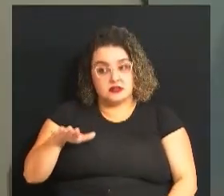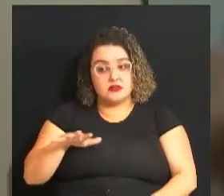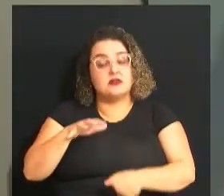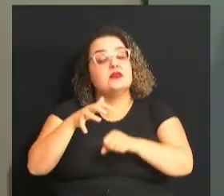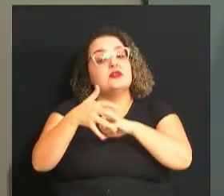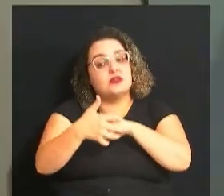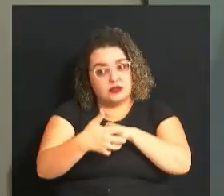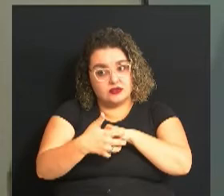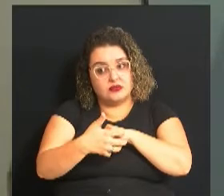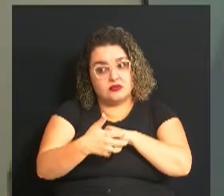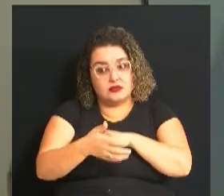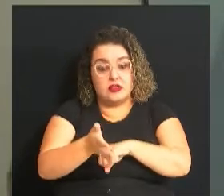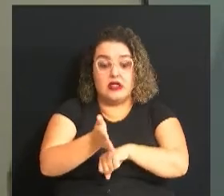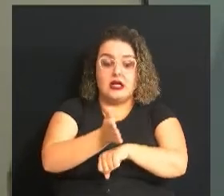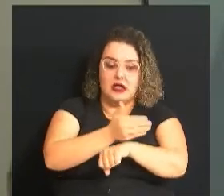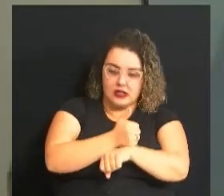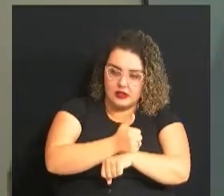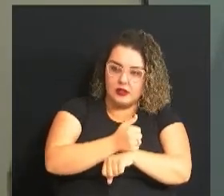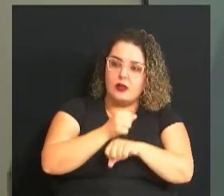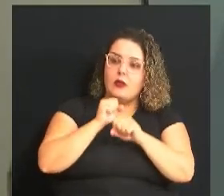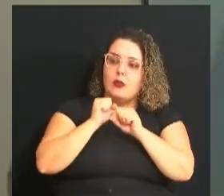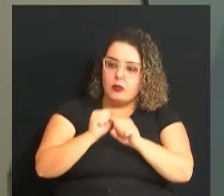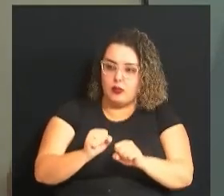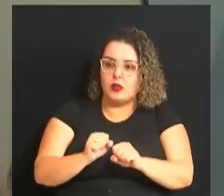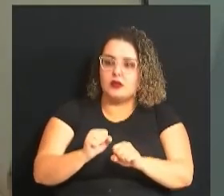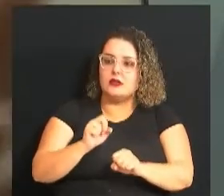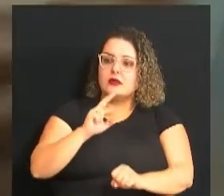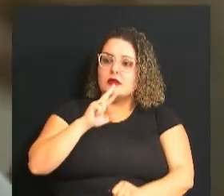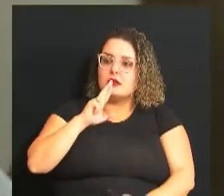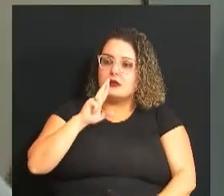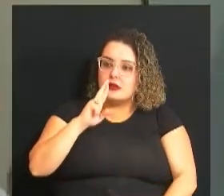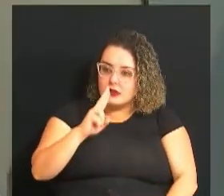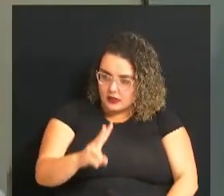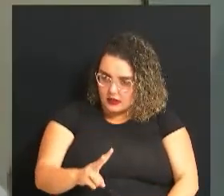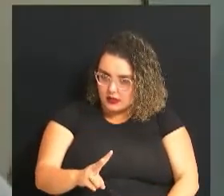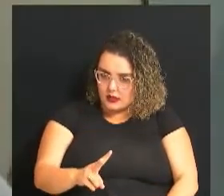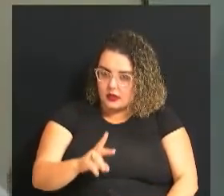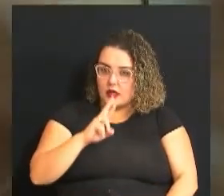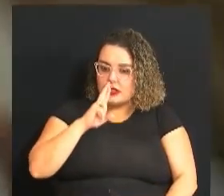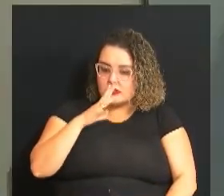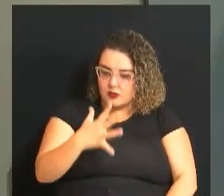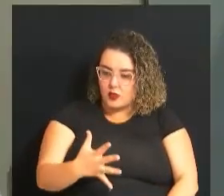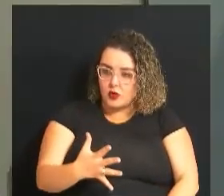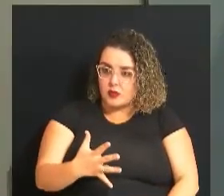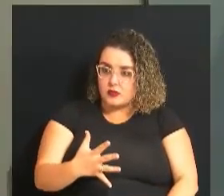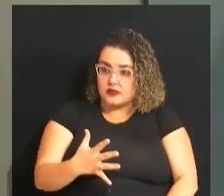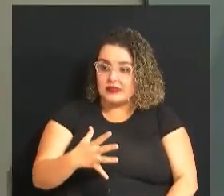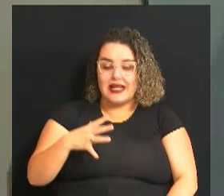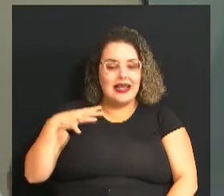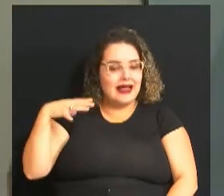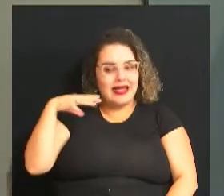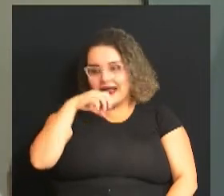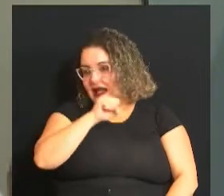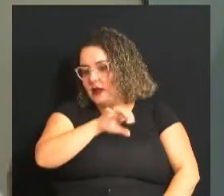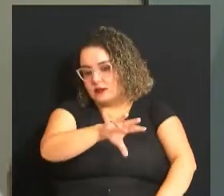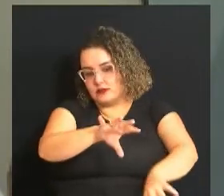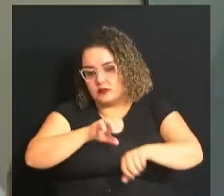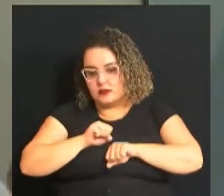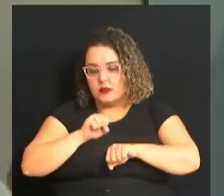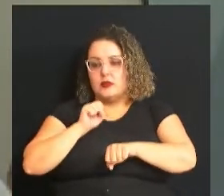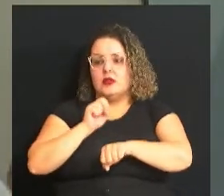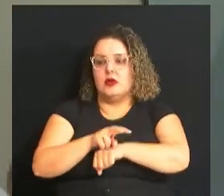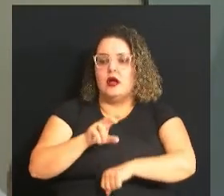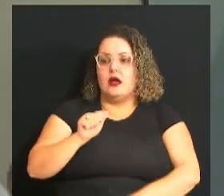Covid anteriormente podem ter uma resposta exagerada a uma infecção pelo adenovírus e causar uma